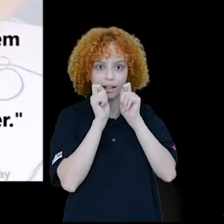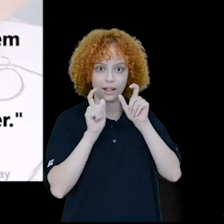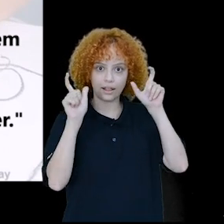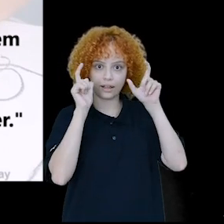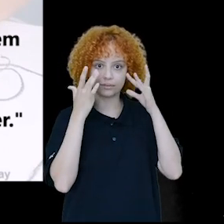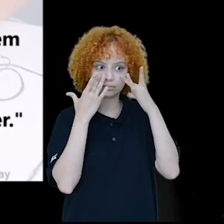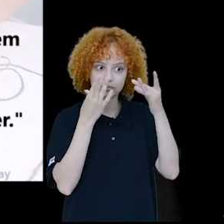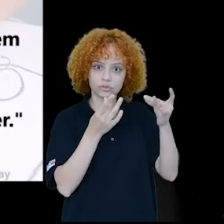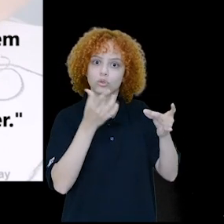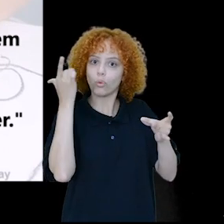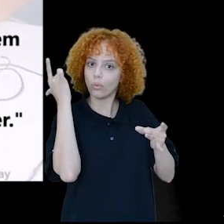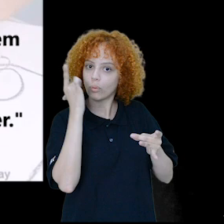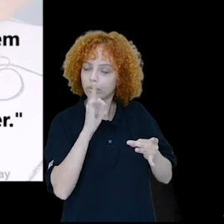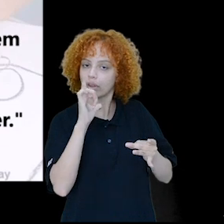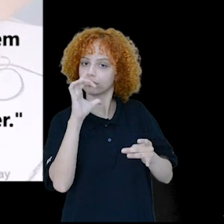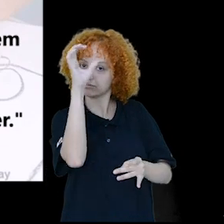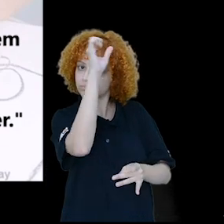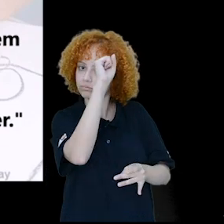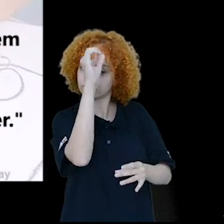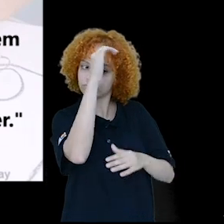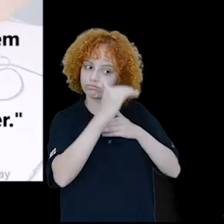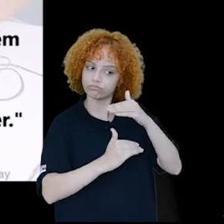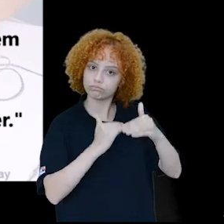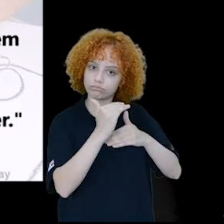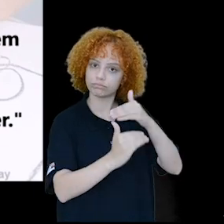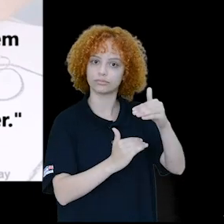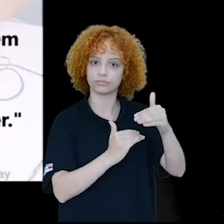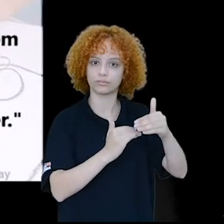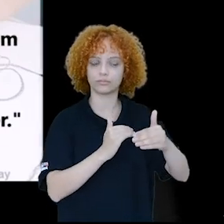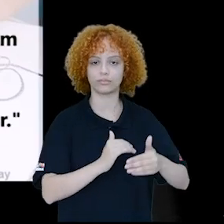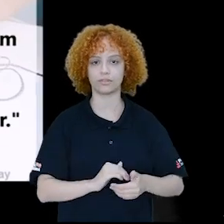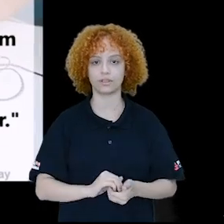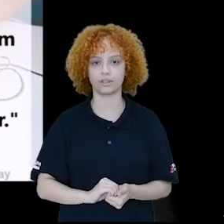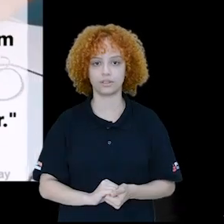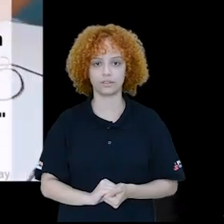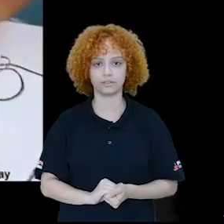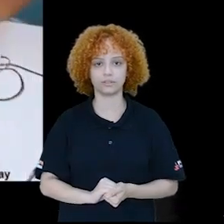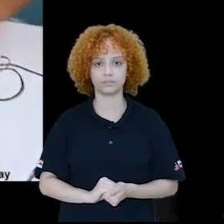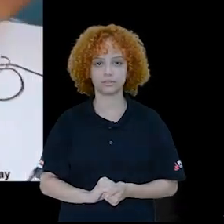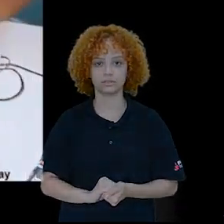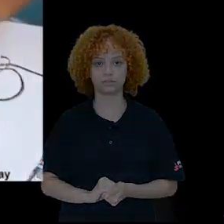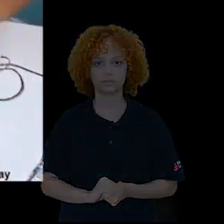de alerta suficiente para que o aprendizado possa ocorrer.